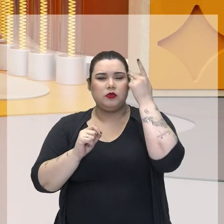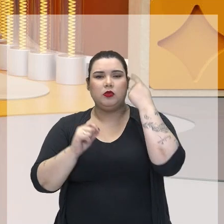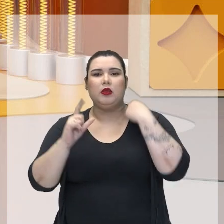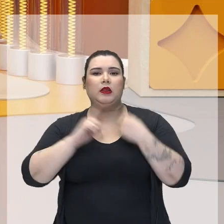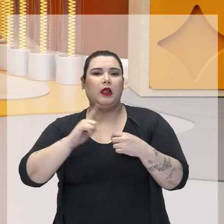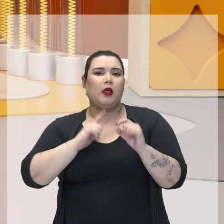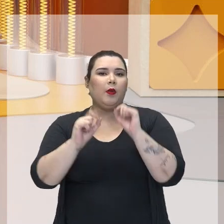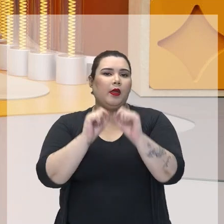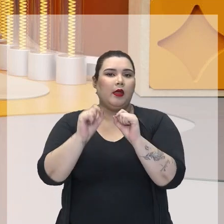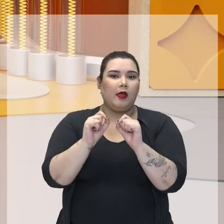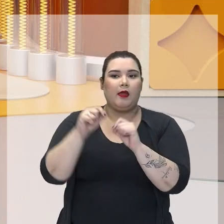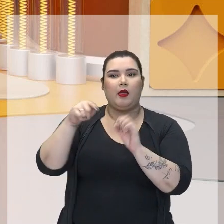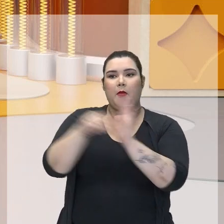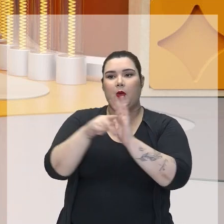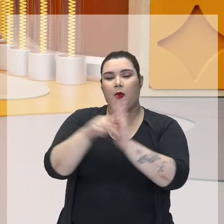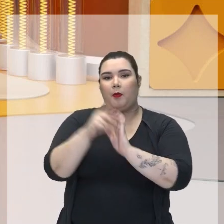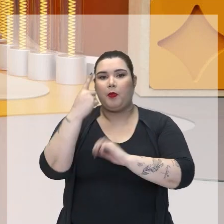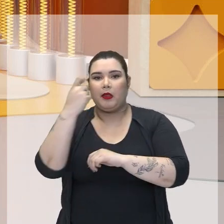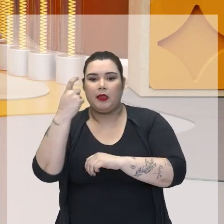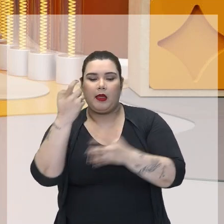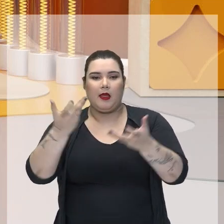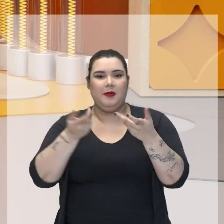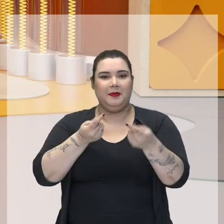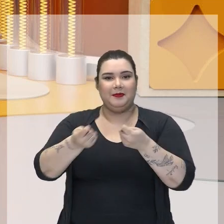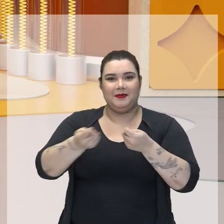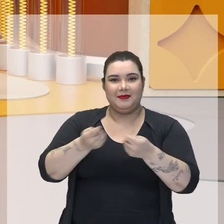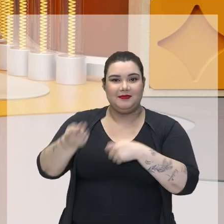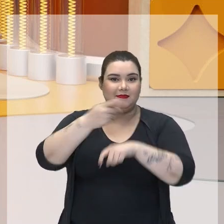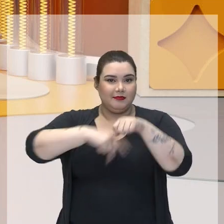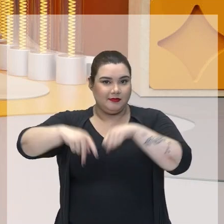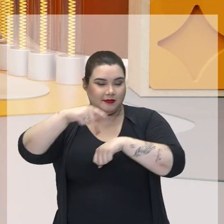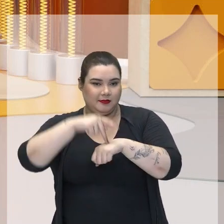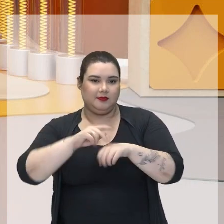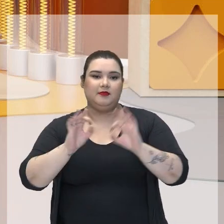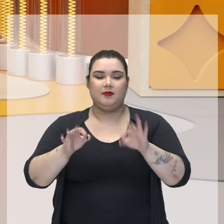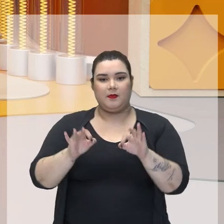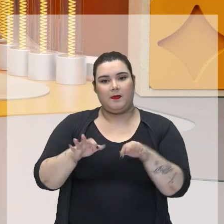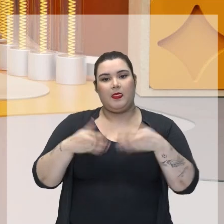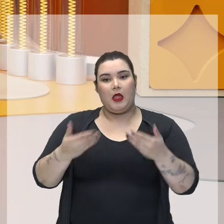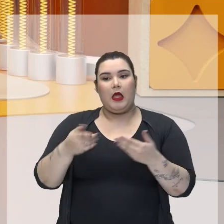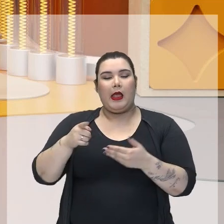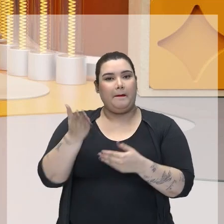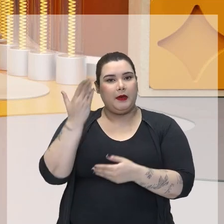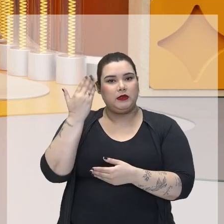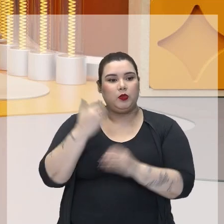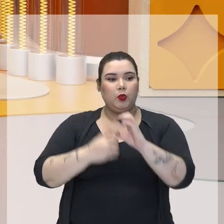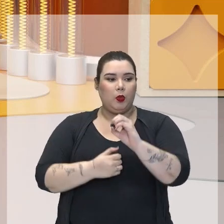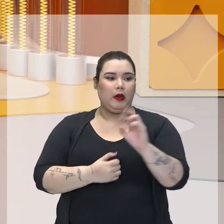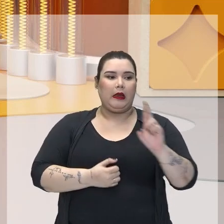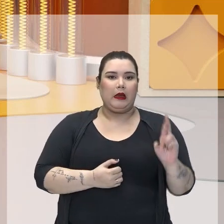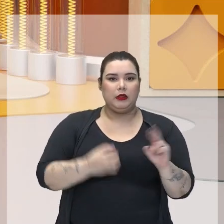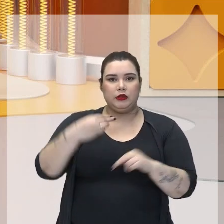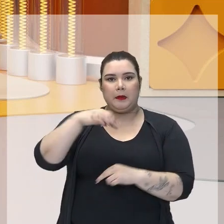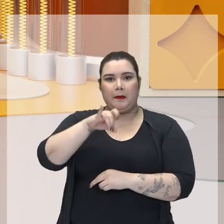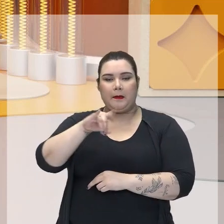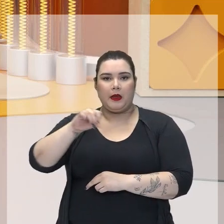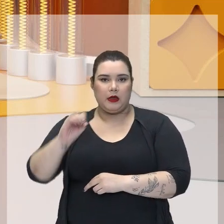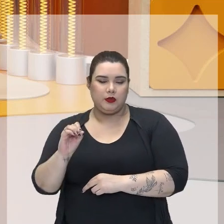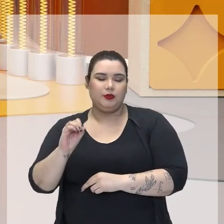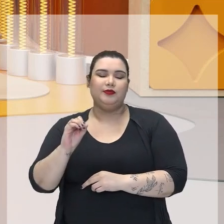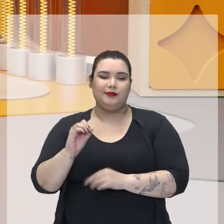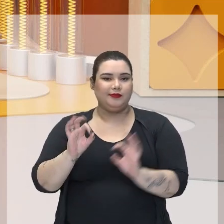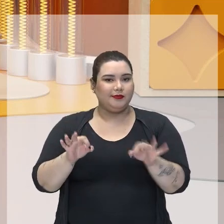querendo invadir aquele país, controlar aquele país. Isso foi muito comum no Oriente Médio, inclusive, né? Você tem